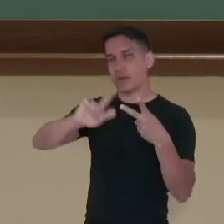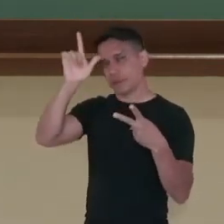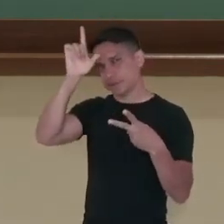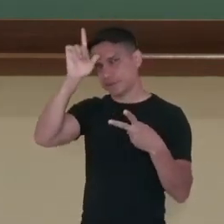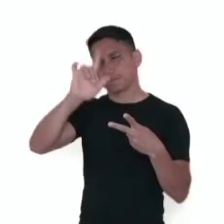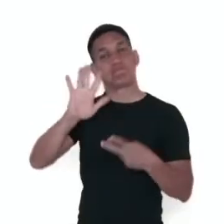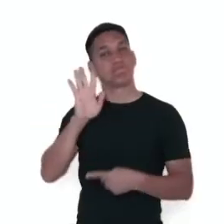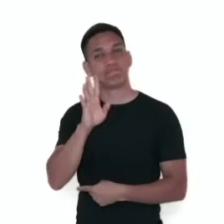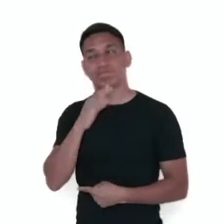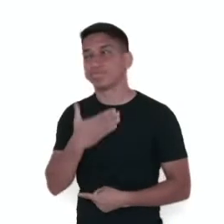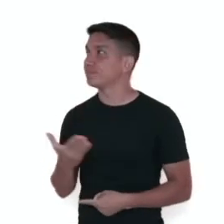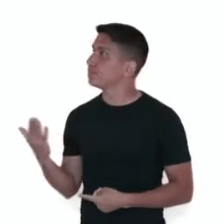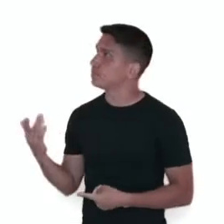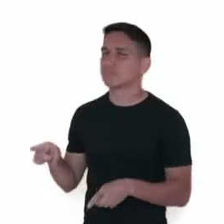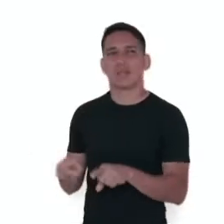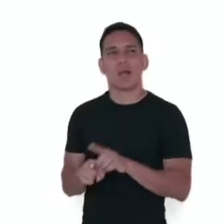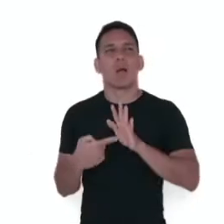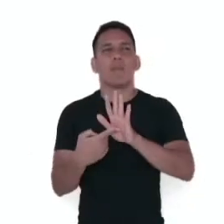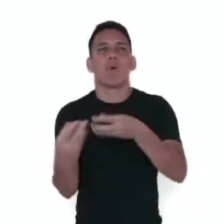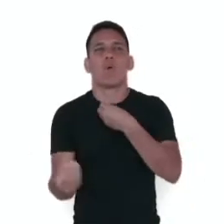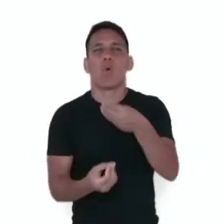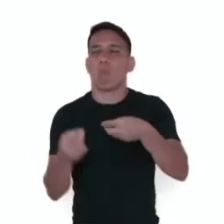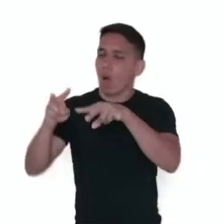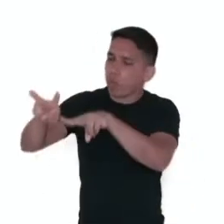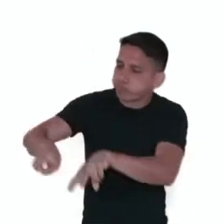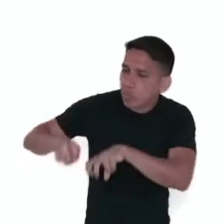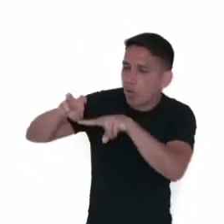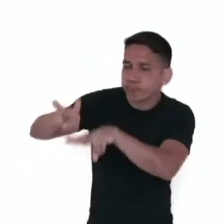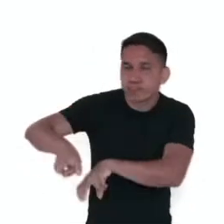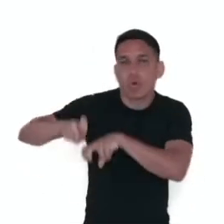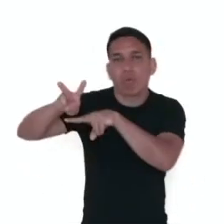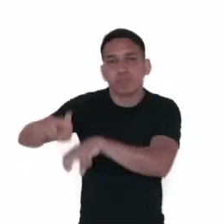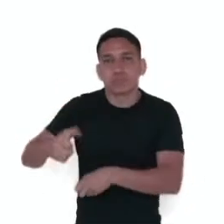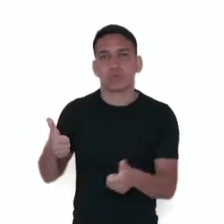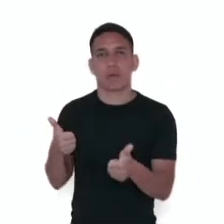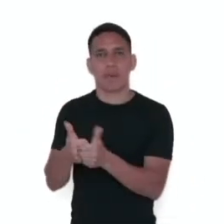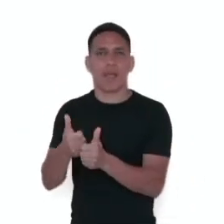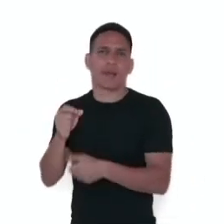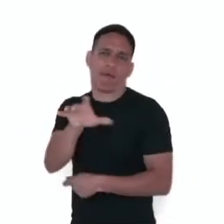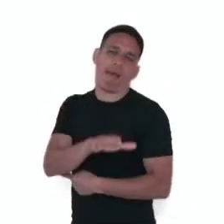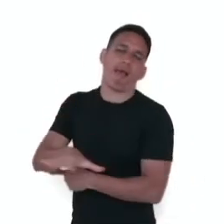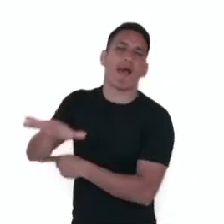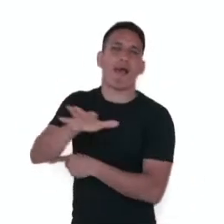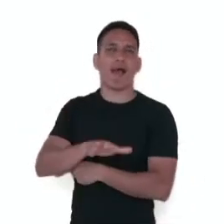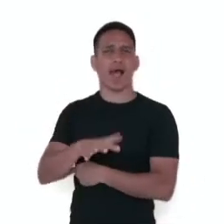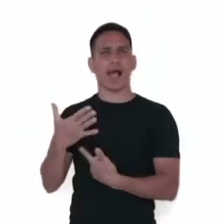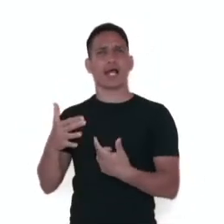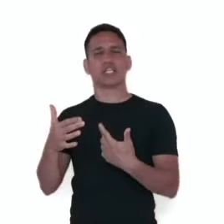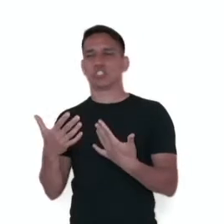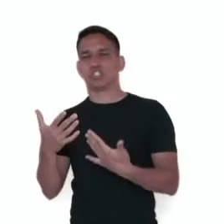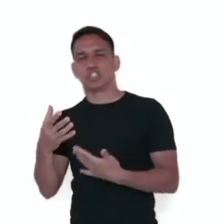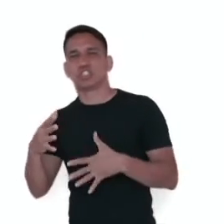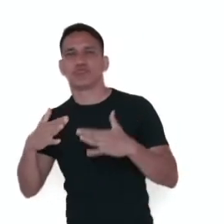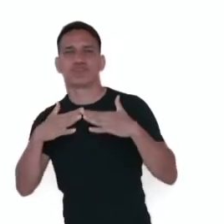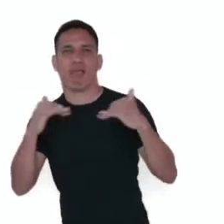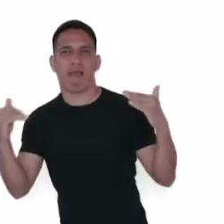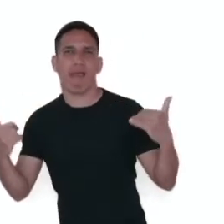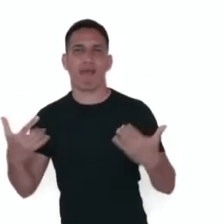Aqui vocês têm o Breviário Grimani mostrando camponeses próximo dessa estética medieval que nós